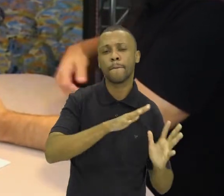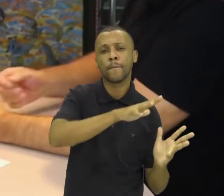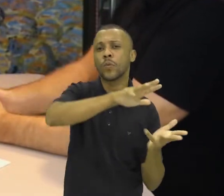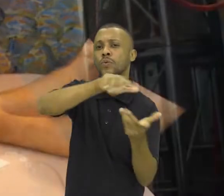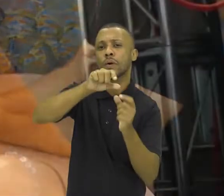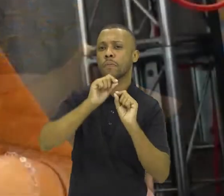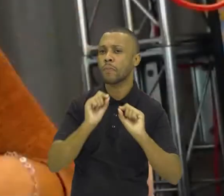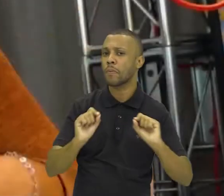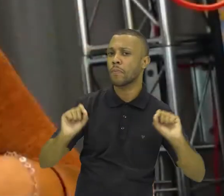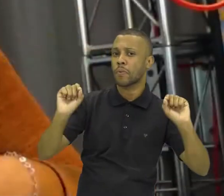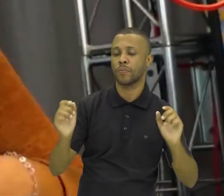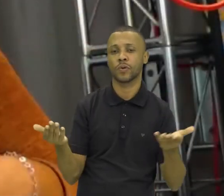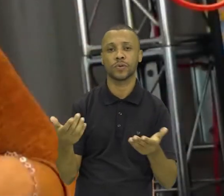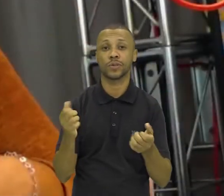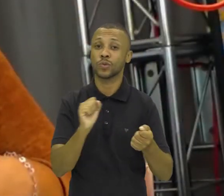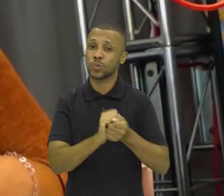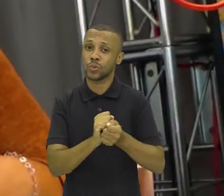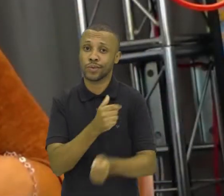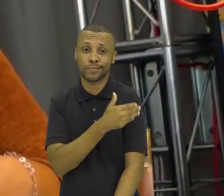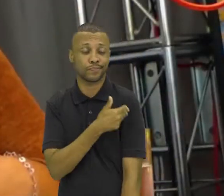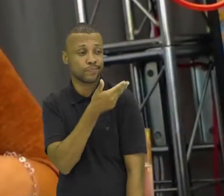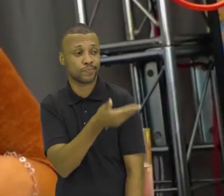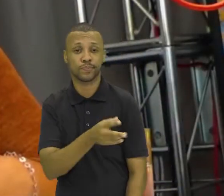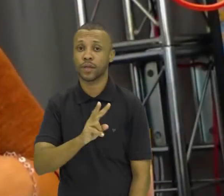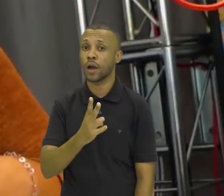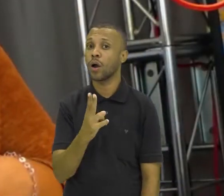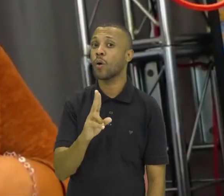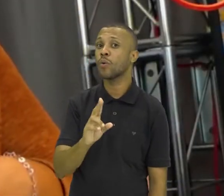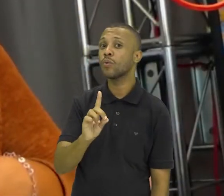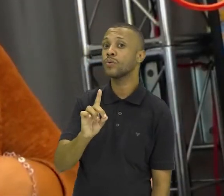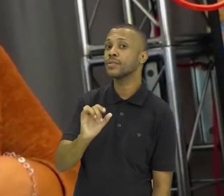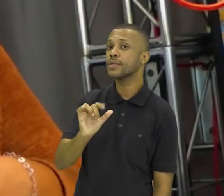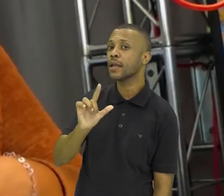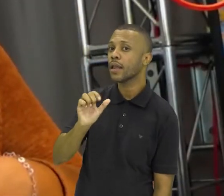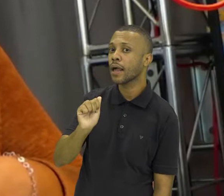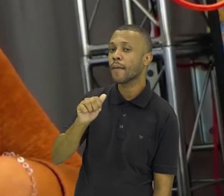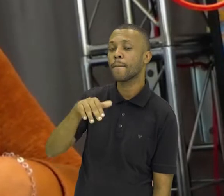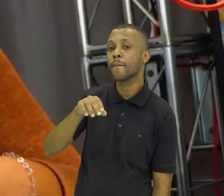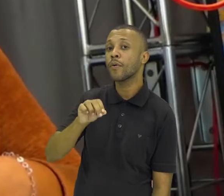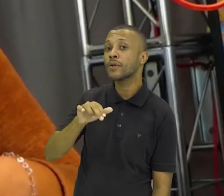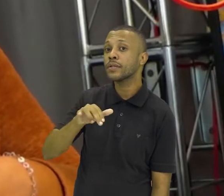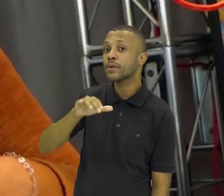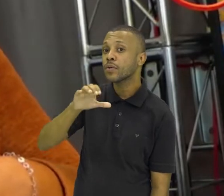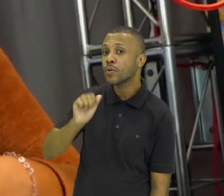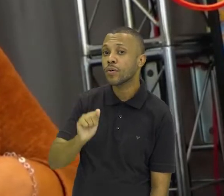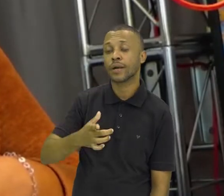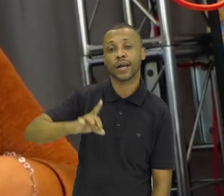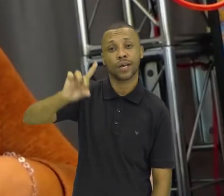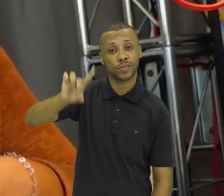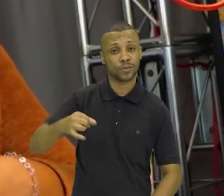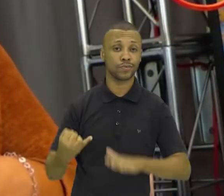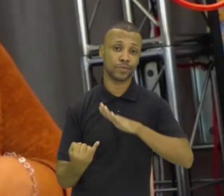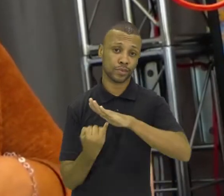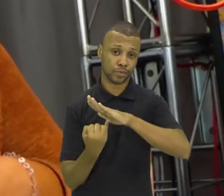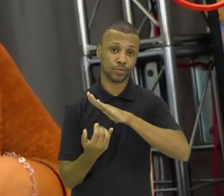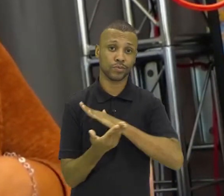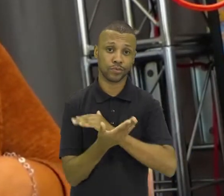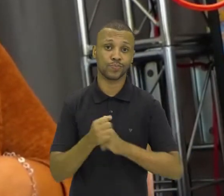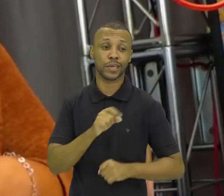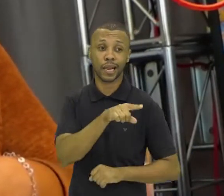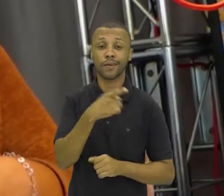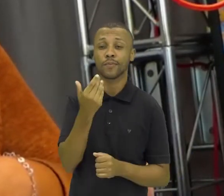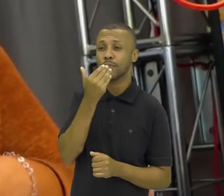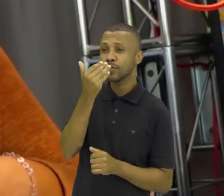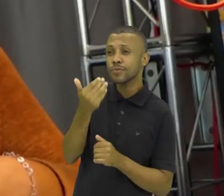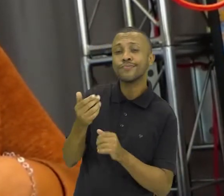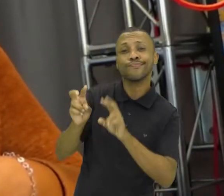meu lado a Údila Mônico, diretora da Solaris, que foi uma demandante desse tema para hoje, porque a Solaris está,